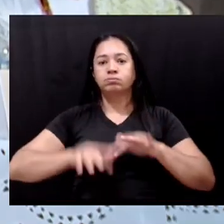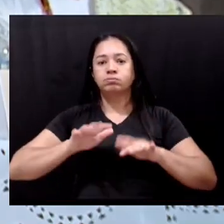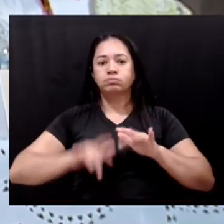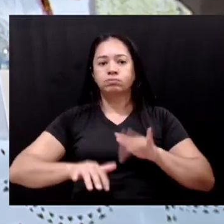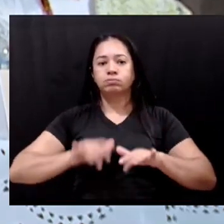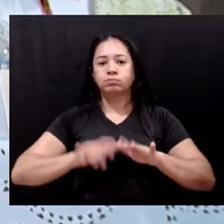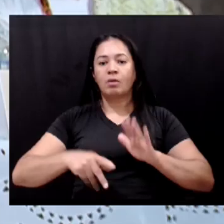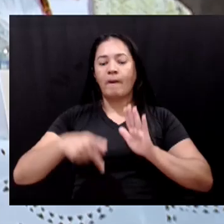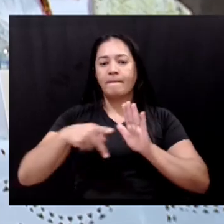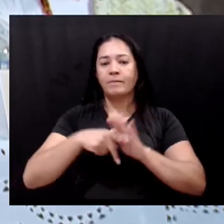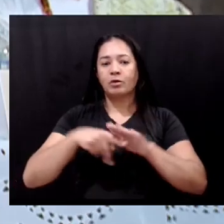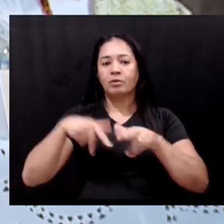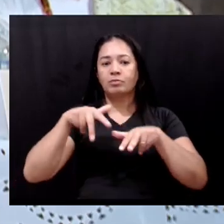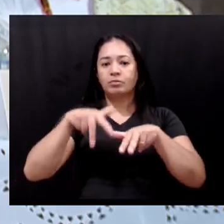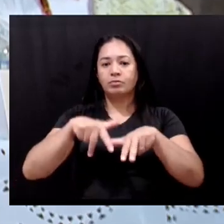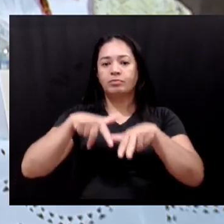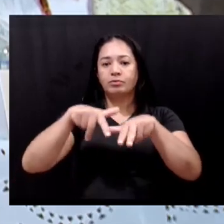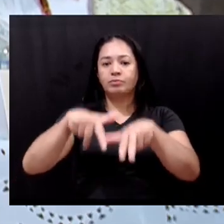regentes da casa.